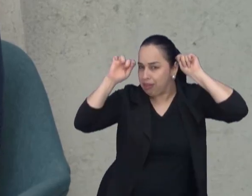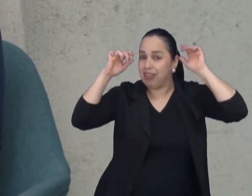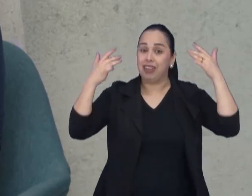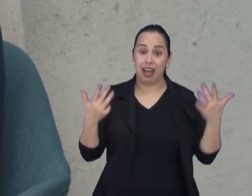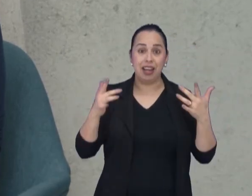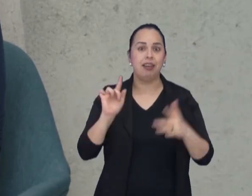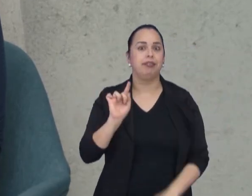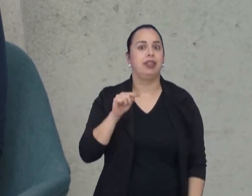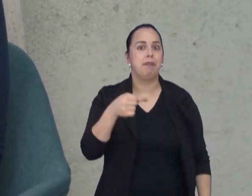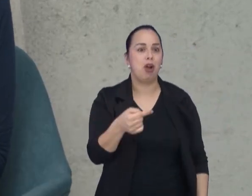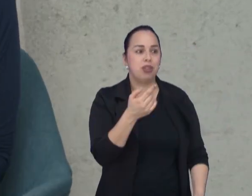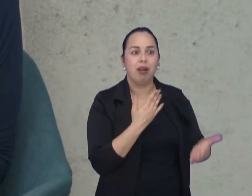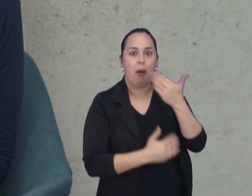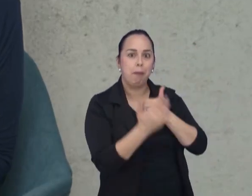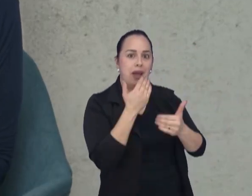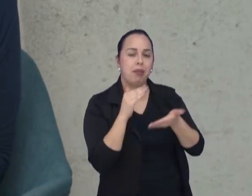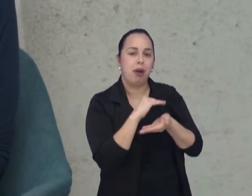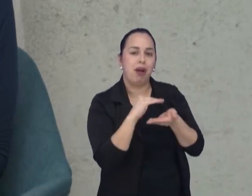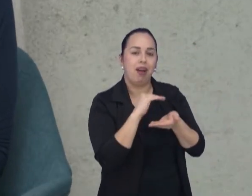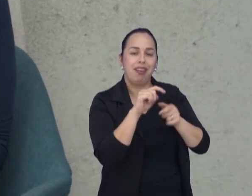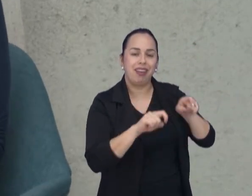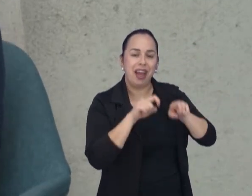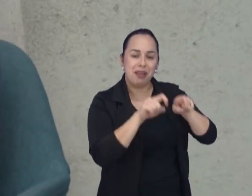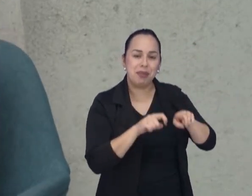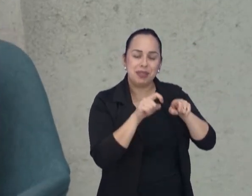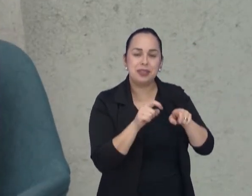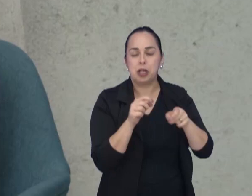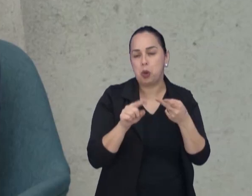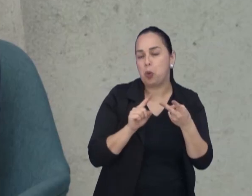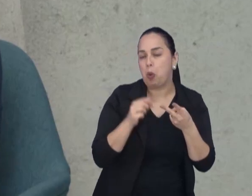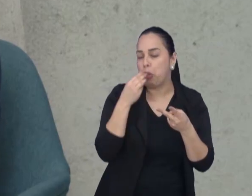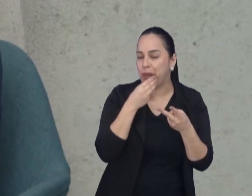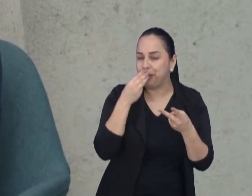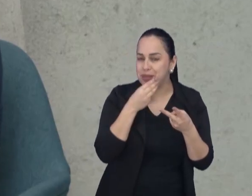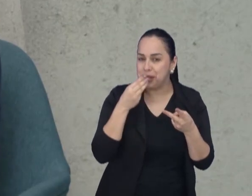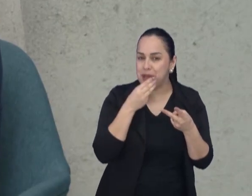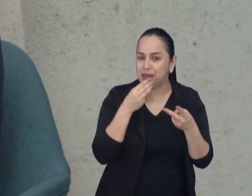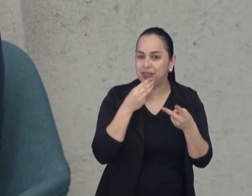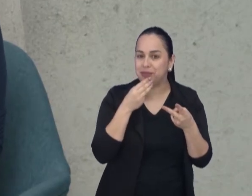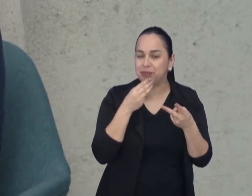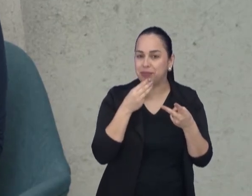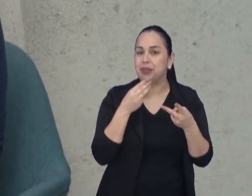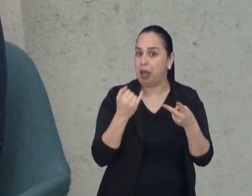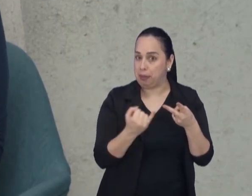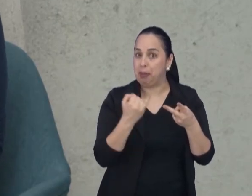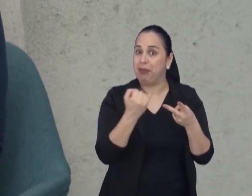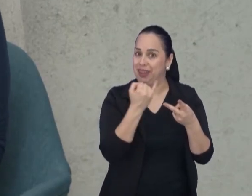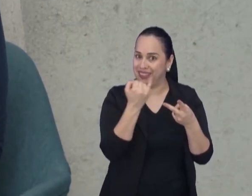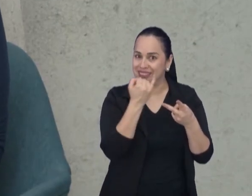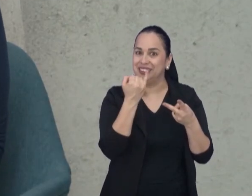E depois de comer muito bolinho caipira no segundo bloco, aquele docinho típico também não é indispensável, né?